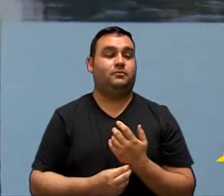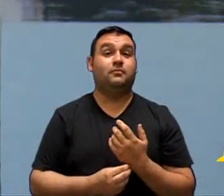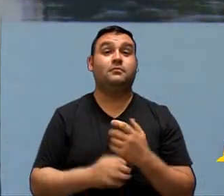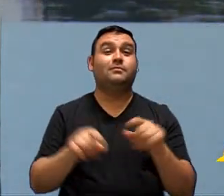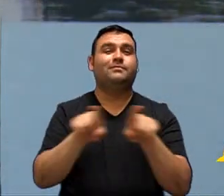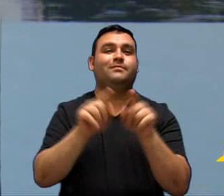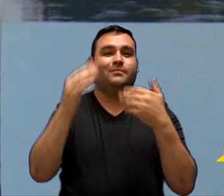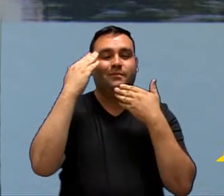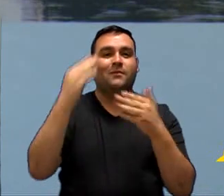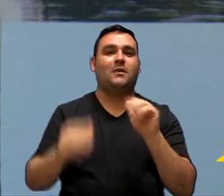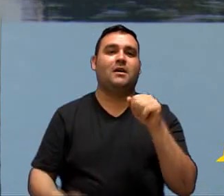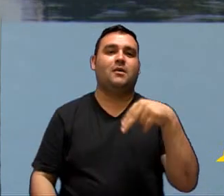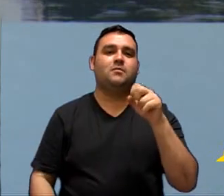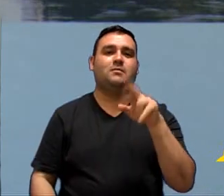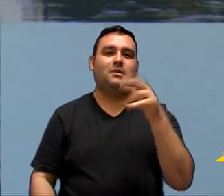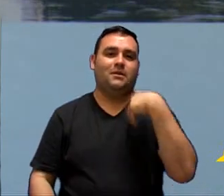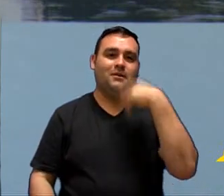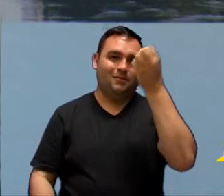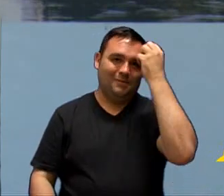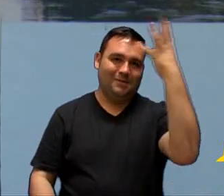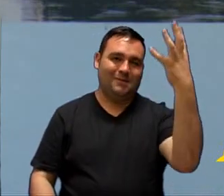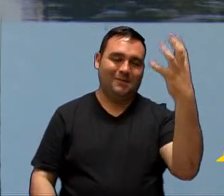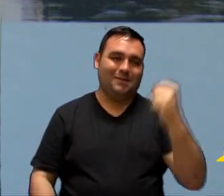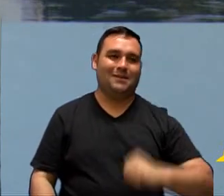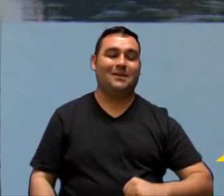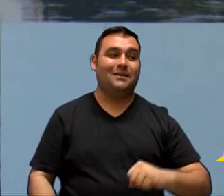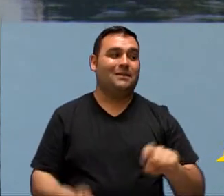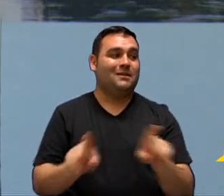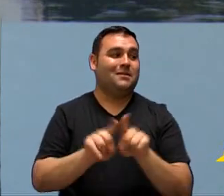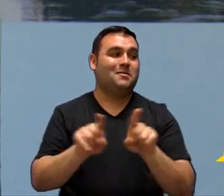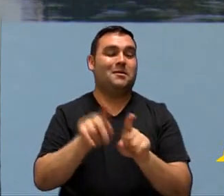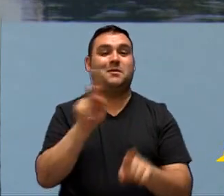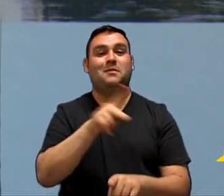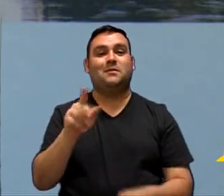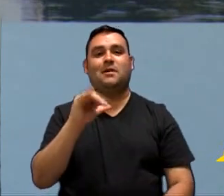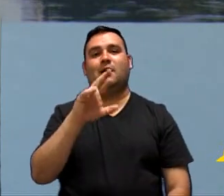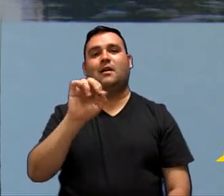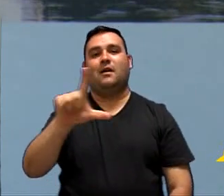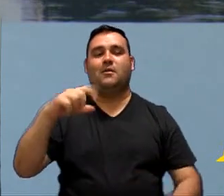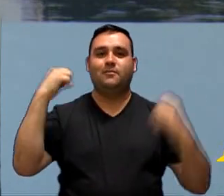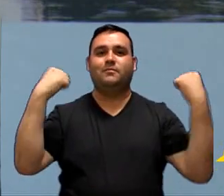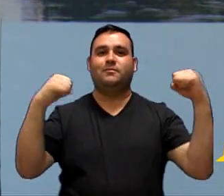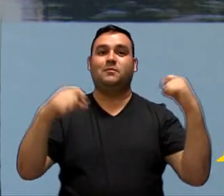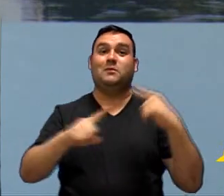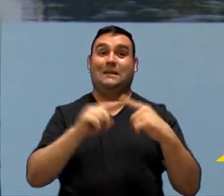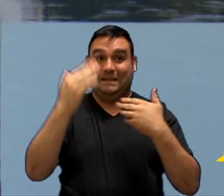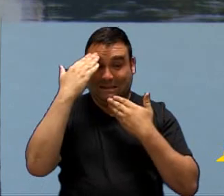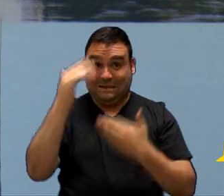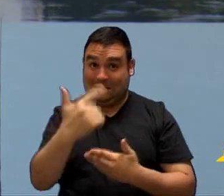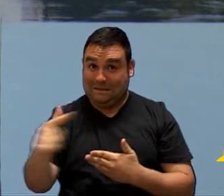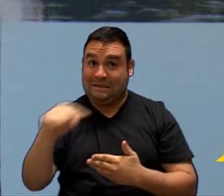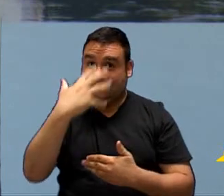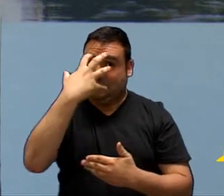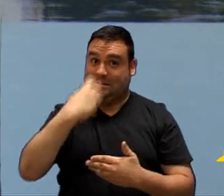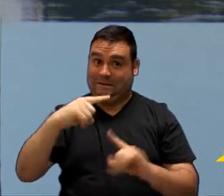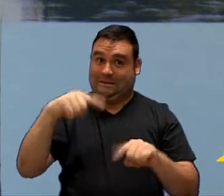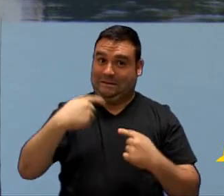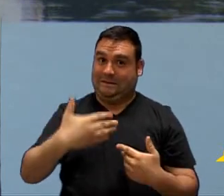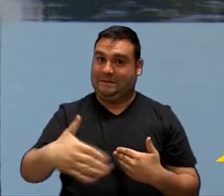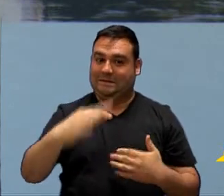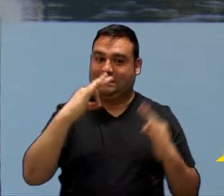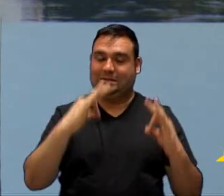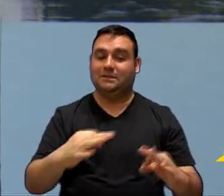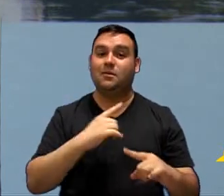Queria agradecer o Abner também, que eu esqueci. E a minha professora Carol, de Educação Física, porque se eu não agradecer ela, vai ficar muito brava